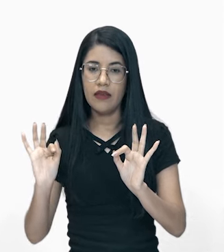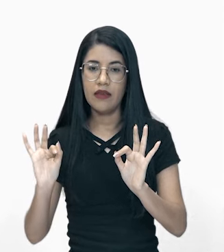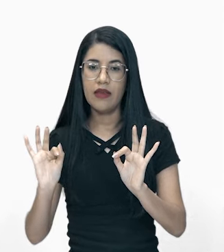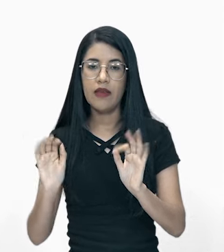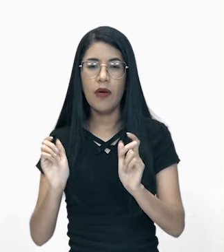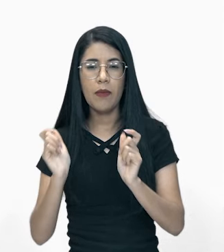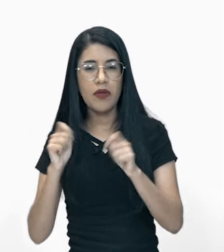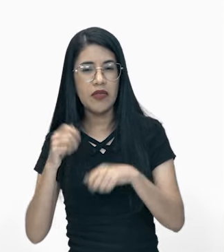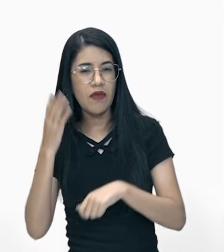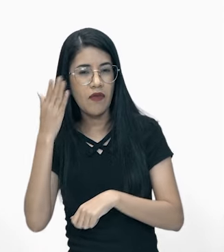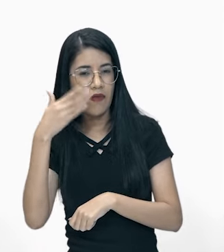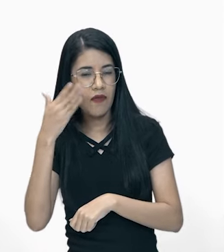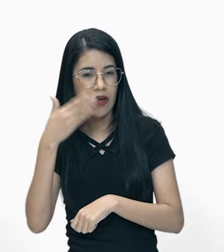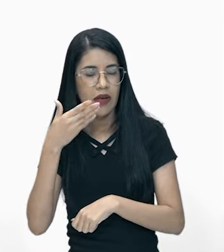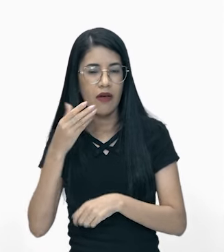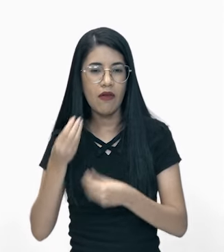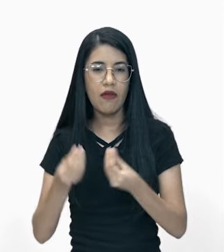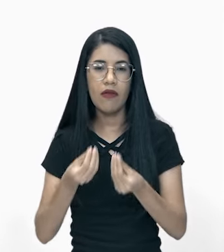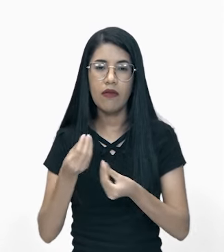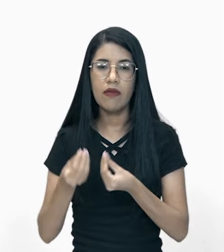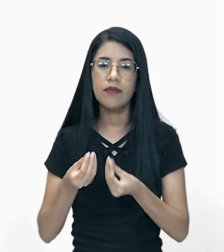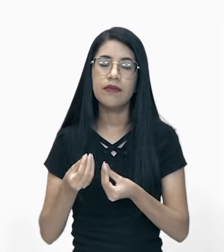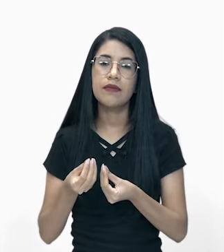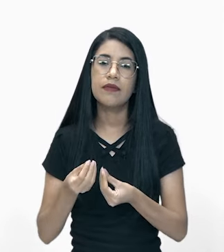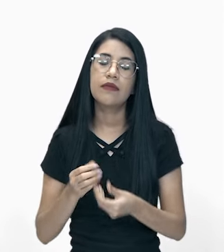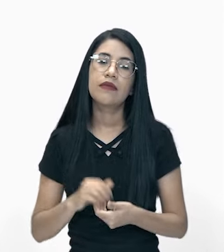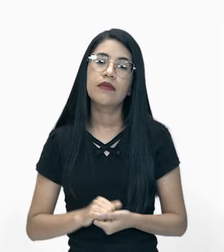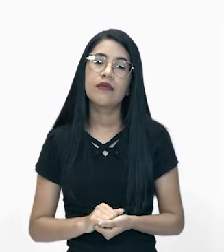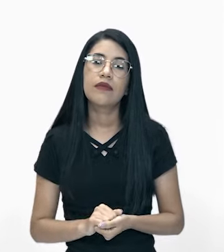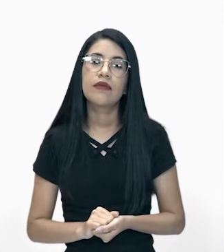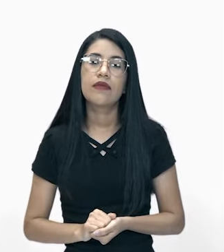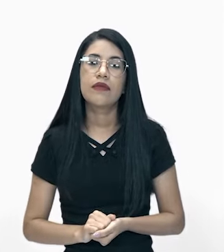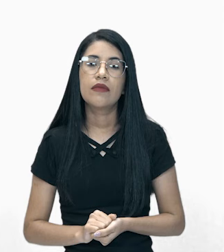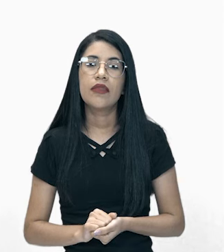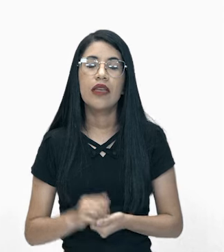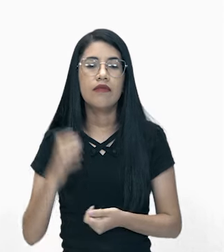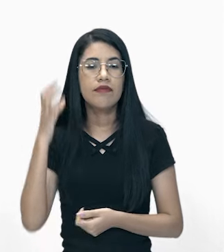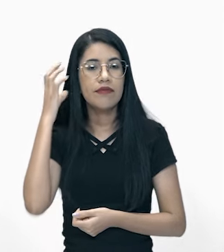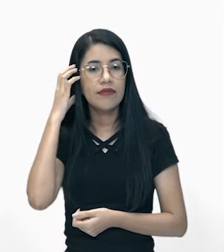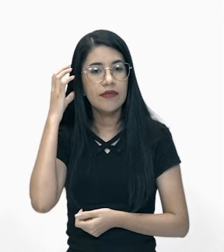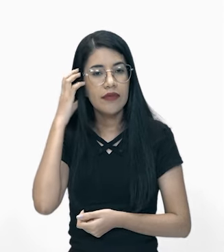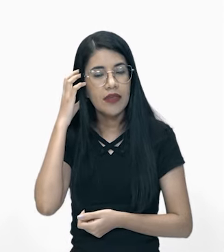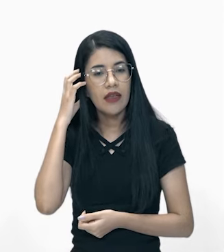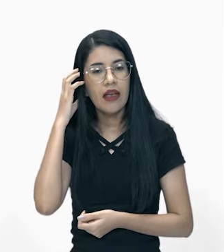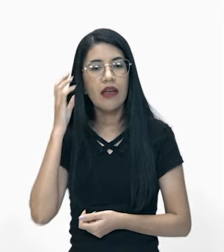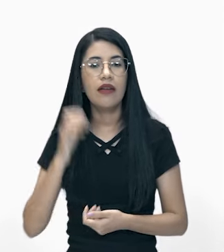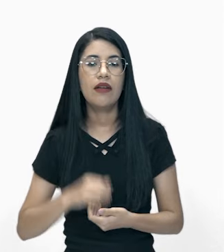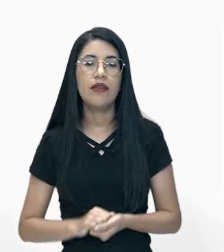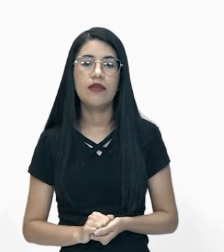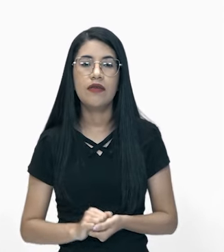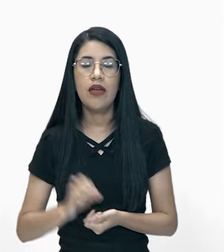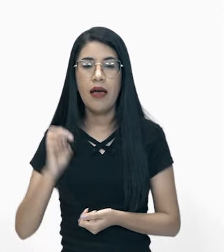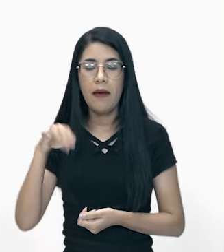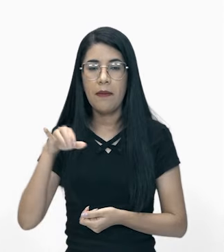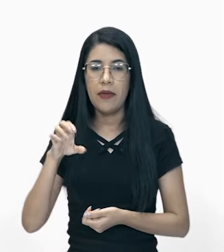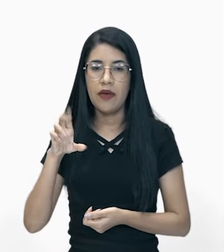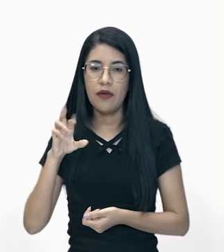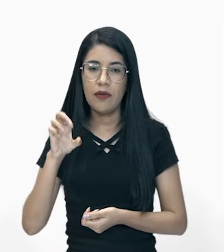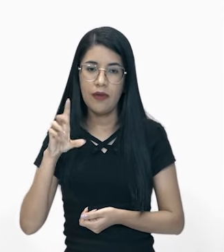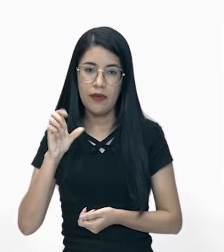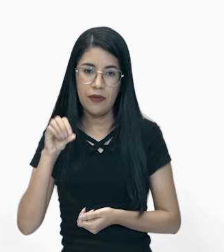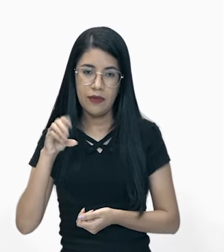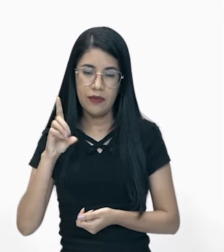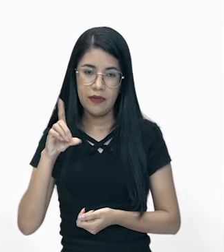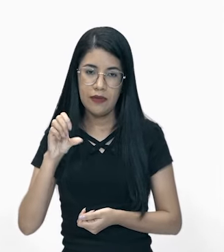visível, você tem aqui envolvendo do rádio, as micro-ondas, o infravermelho, que